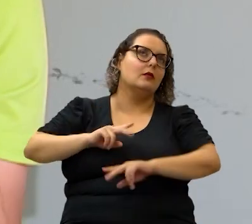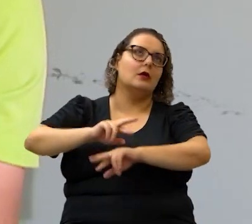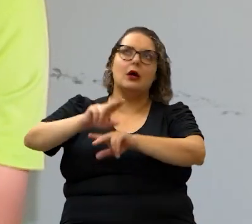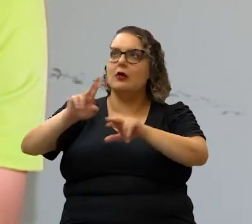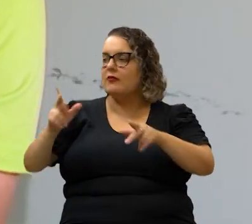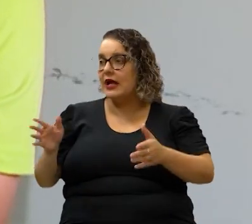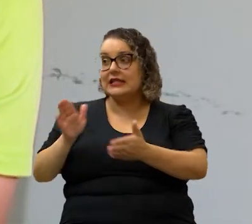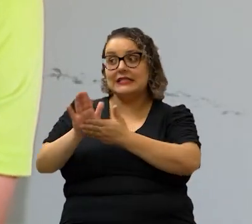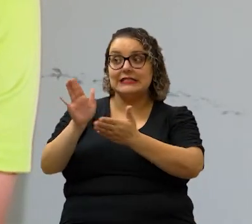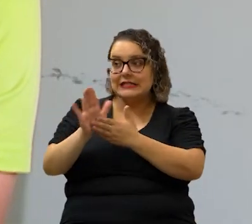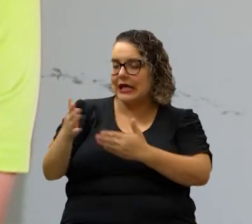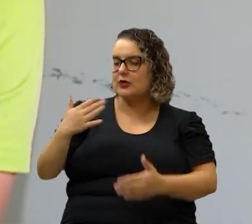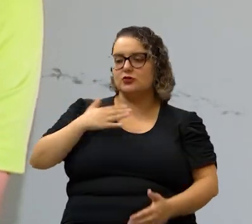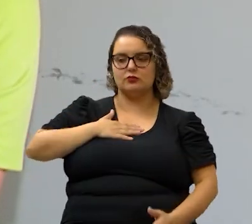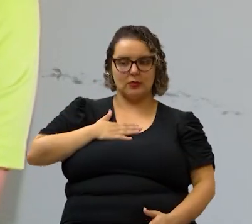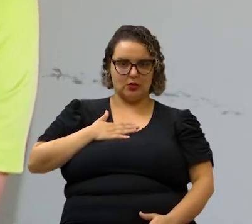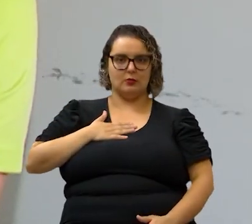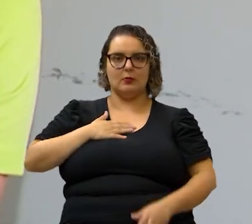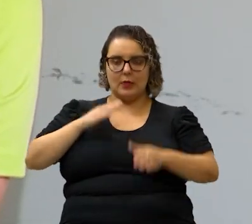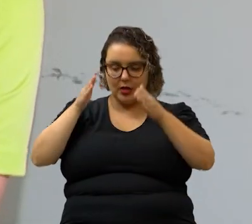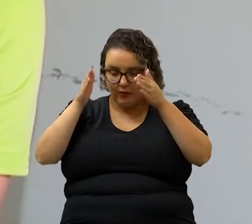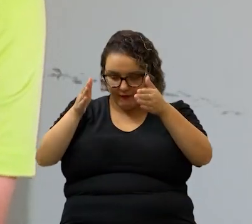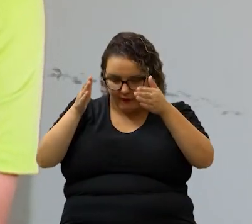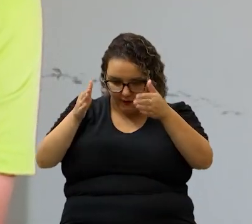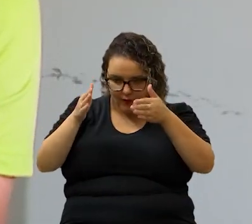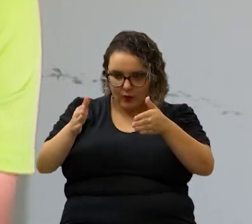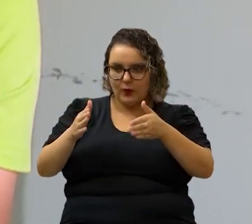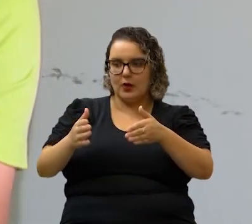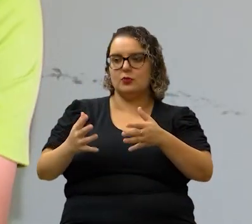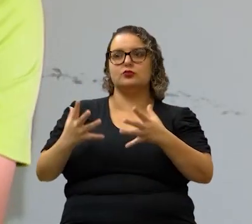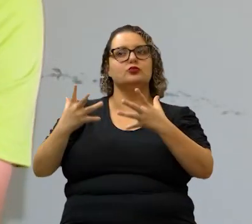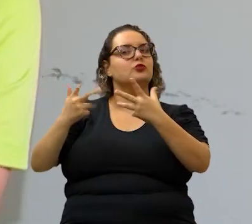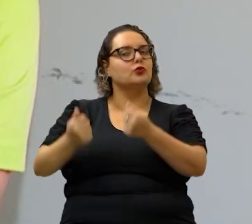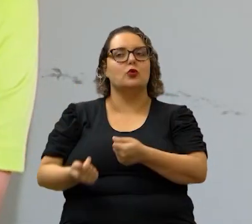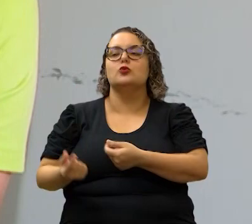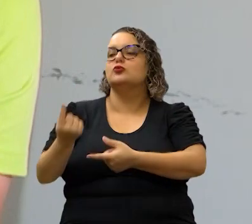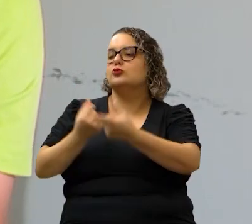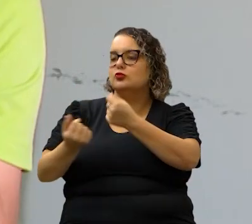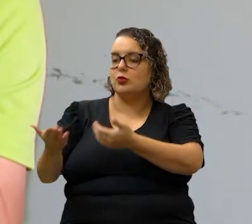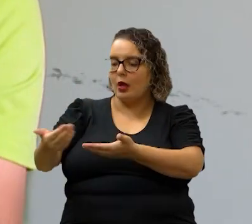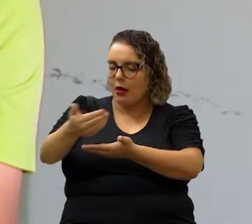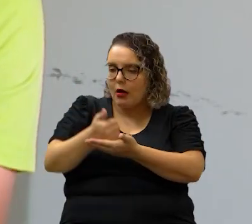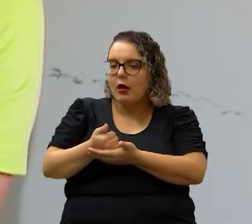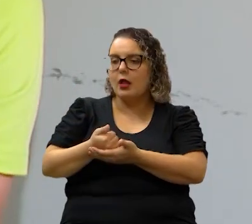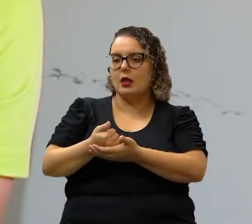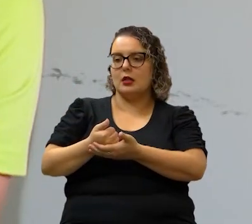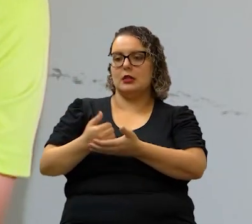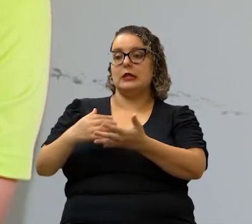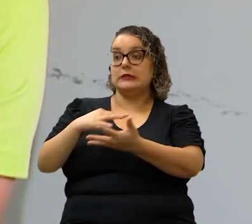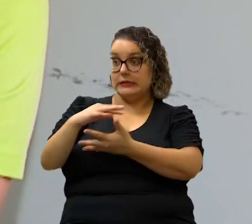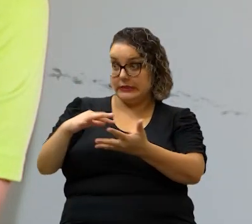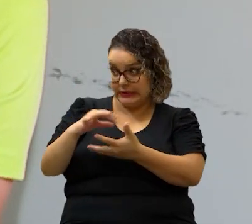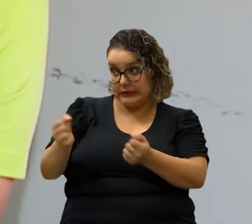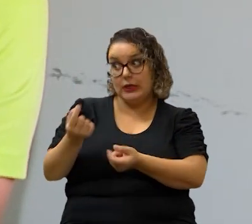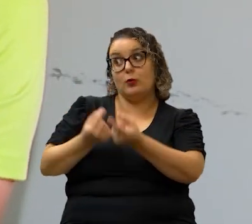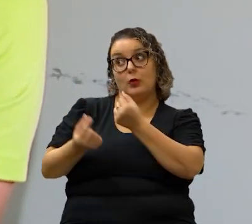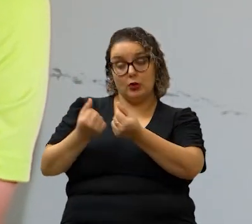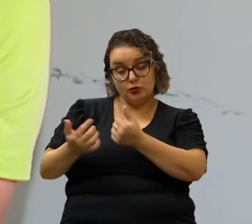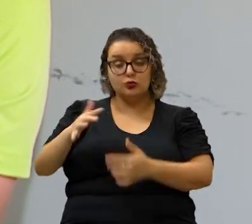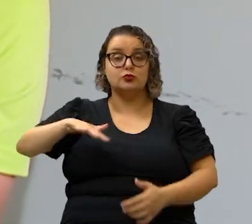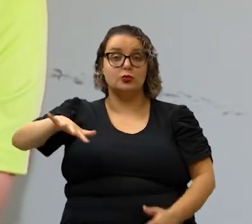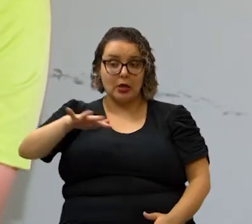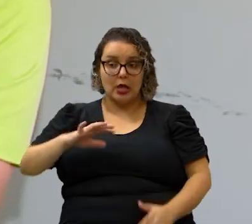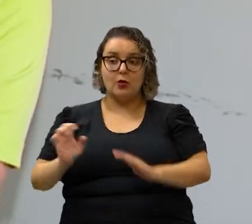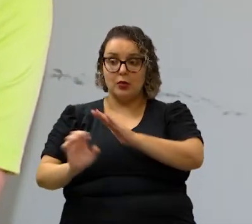várias despesas pessoais justamente para concentrar todos os ganhos e rendimentos nessa sustentabilidade financeira